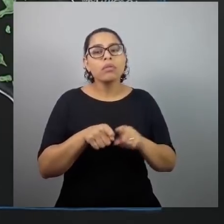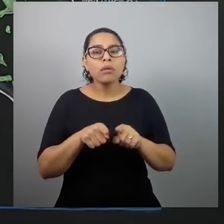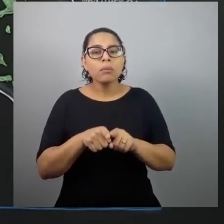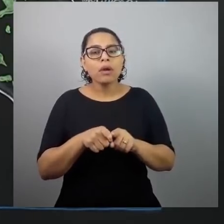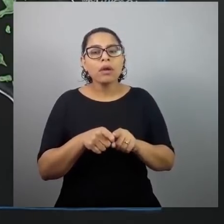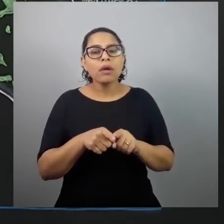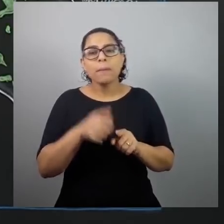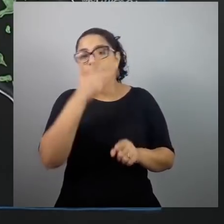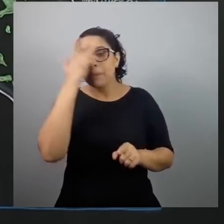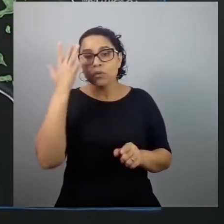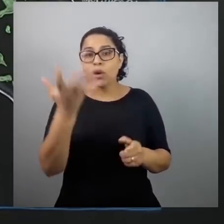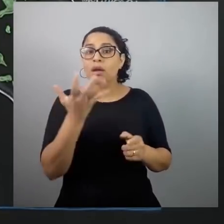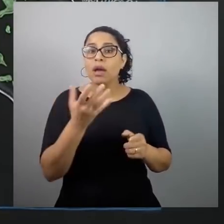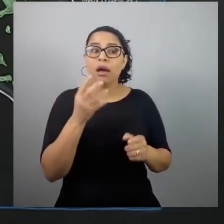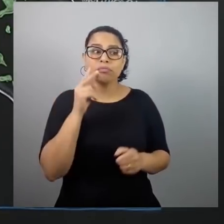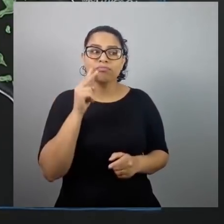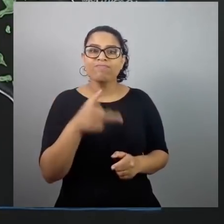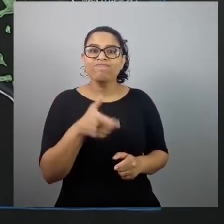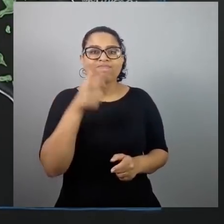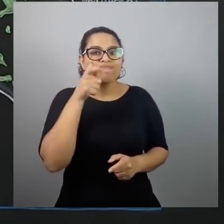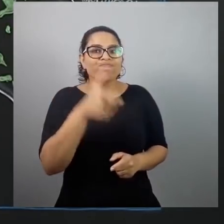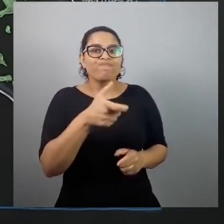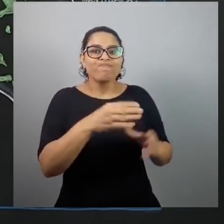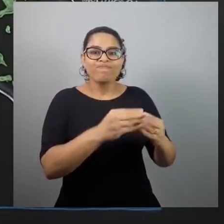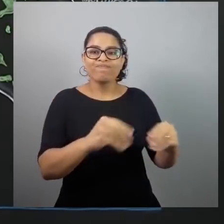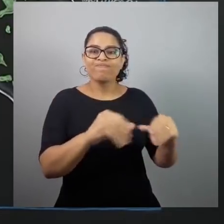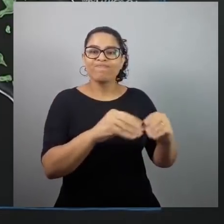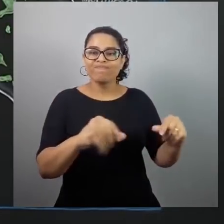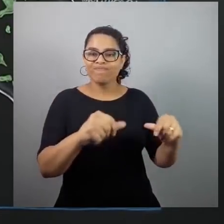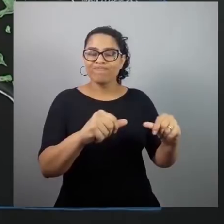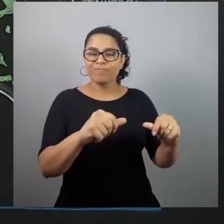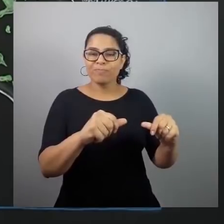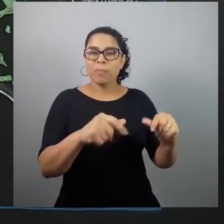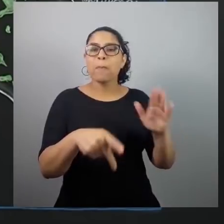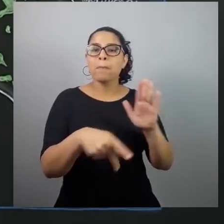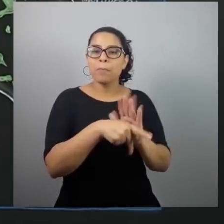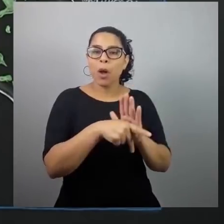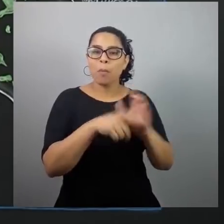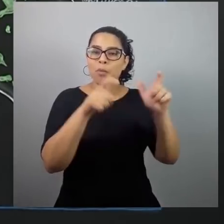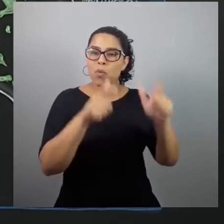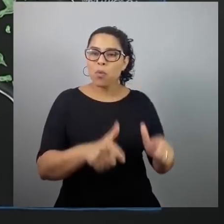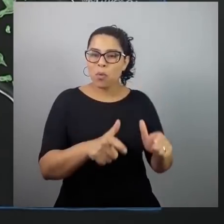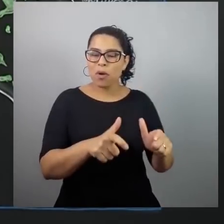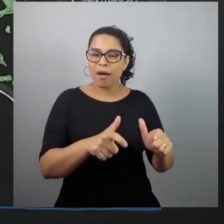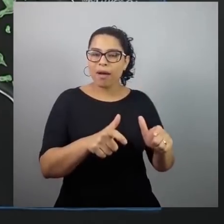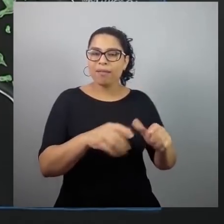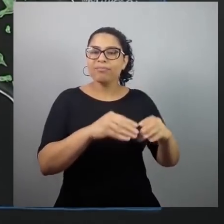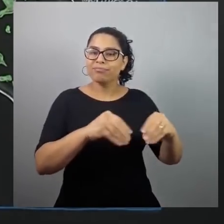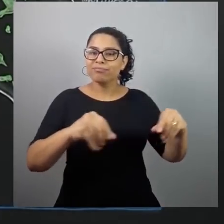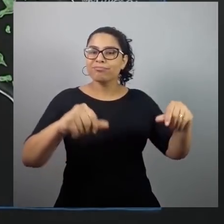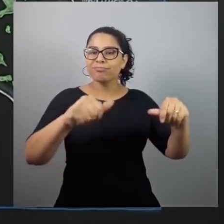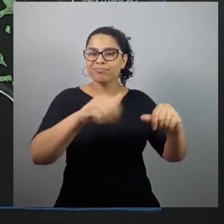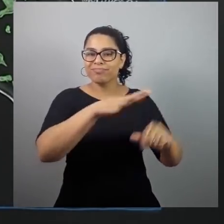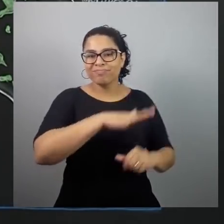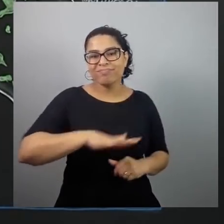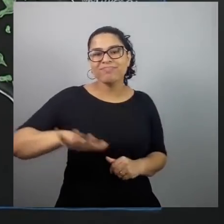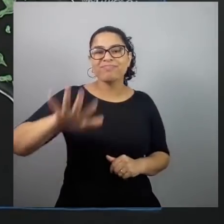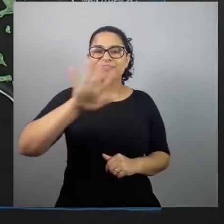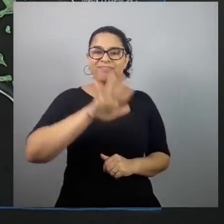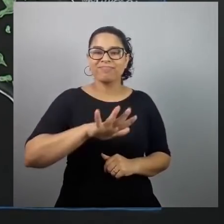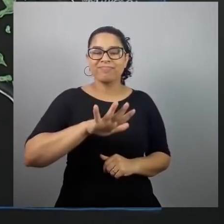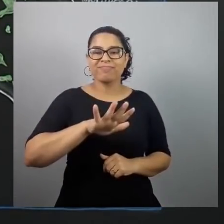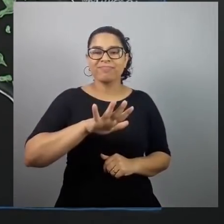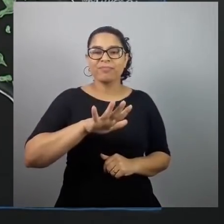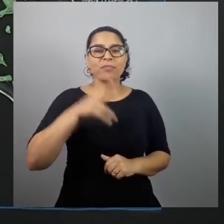latifundiários, interessados nas terras e nas riquezas minerais das reservas indígenas. O que a gente tem que pensar é se esse movimento